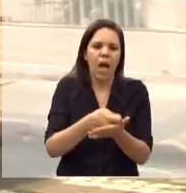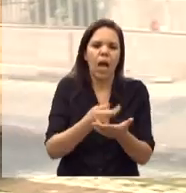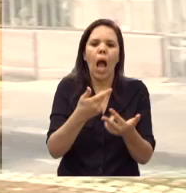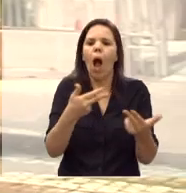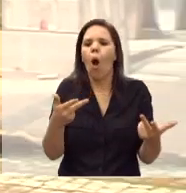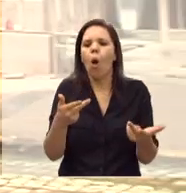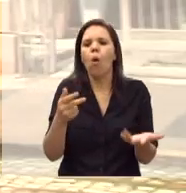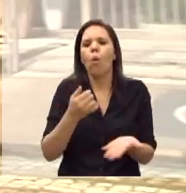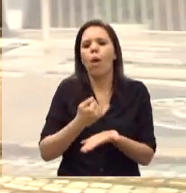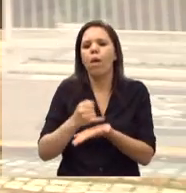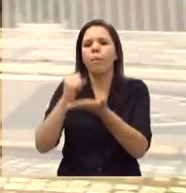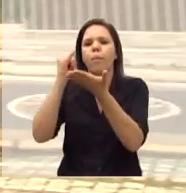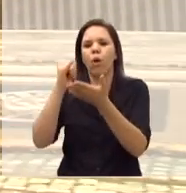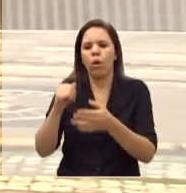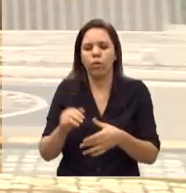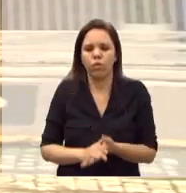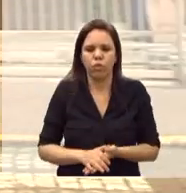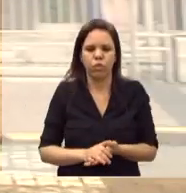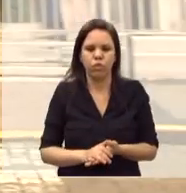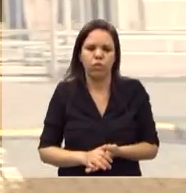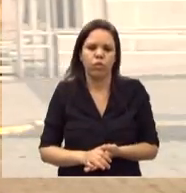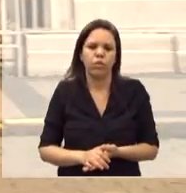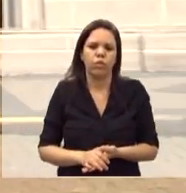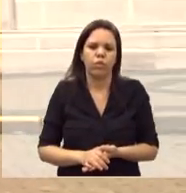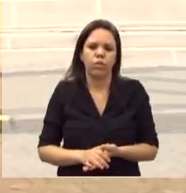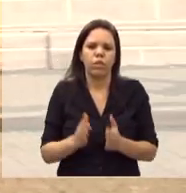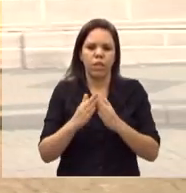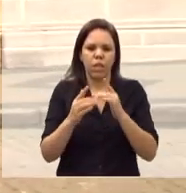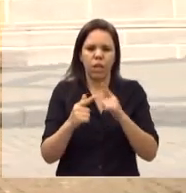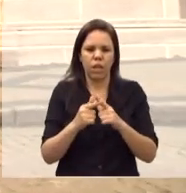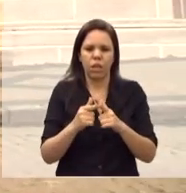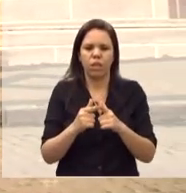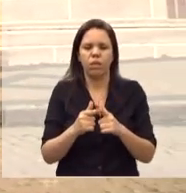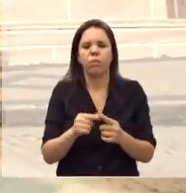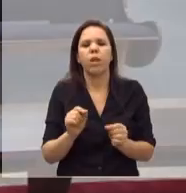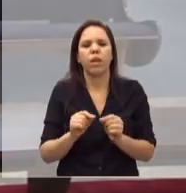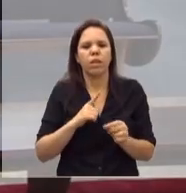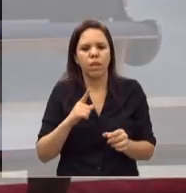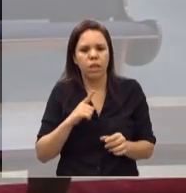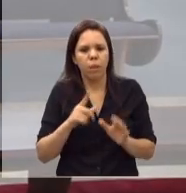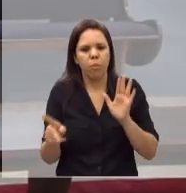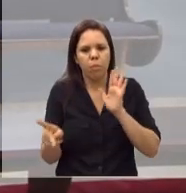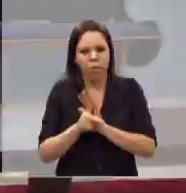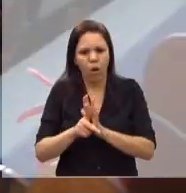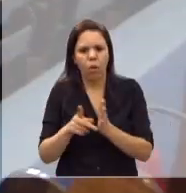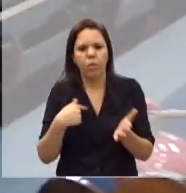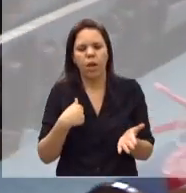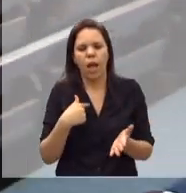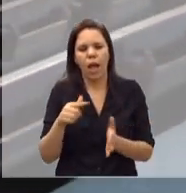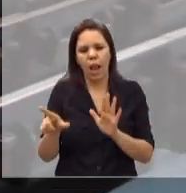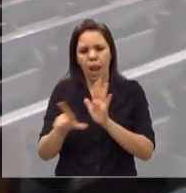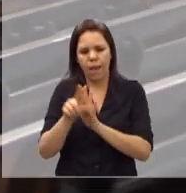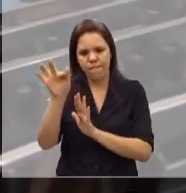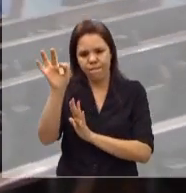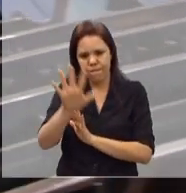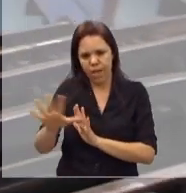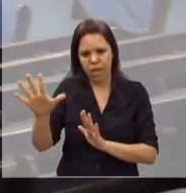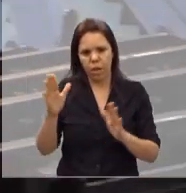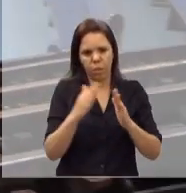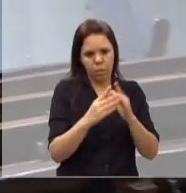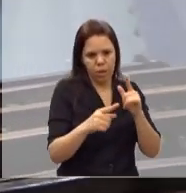uma questão de isonomia ou de igualdade, para equiparar com os templos próprios. Por lei federal, os templos próprios